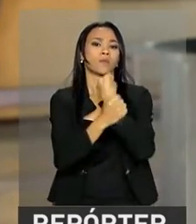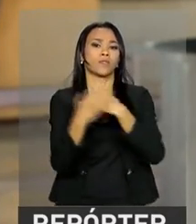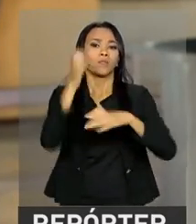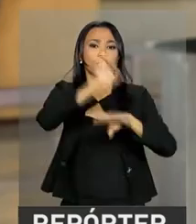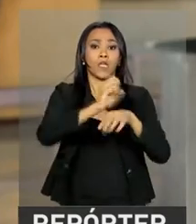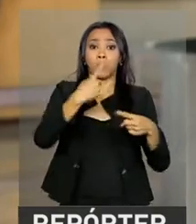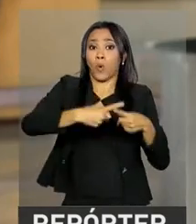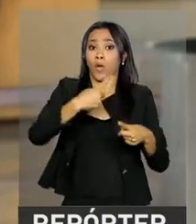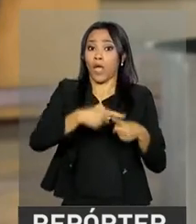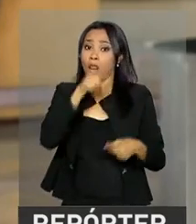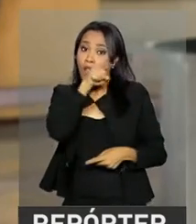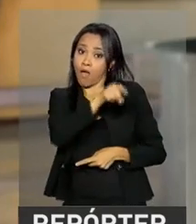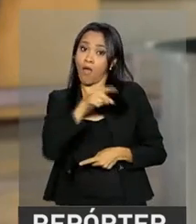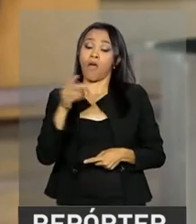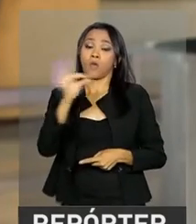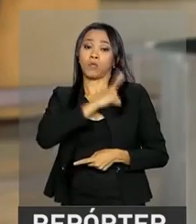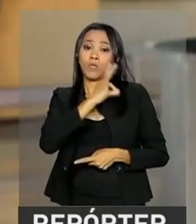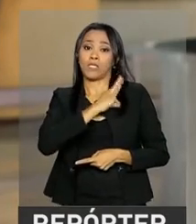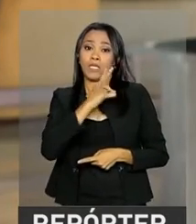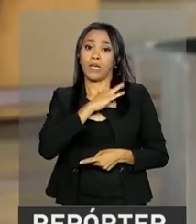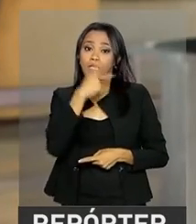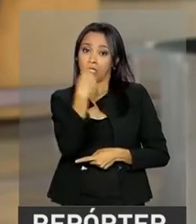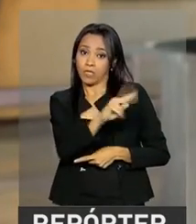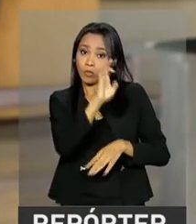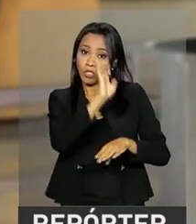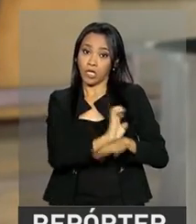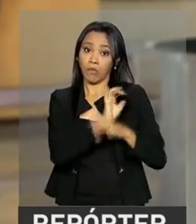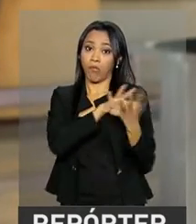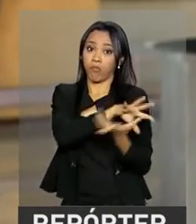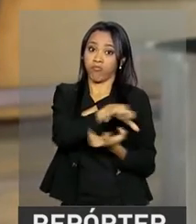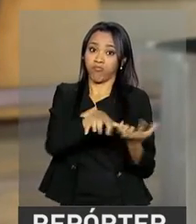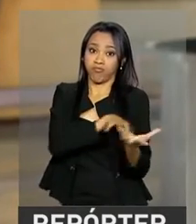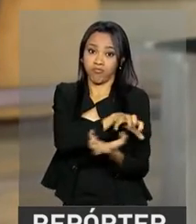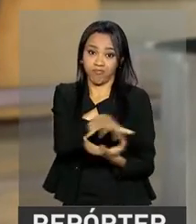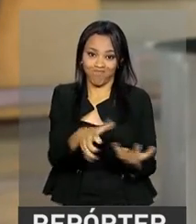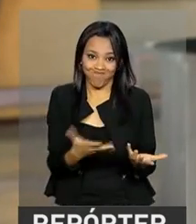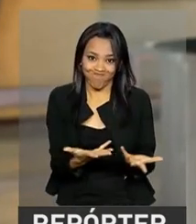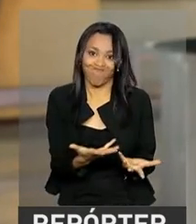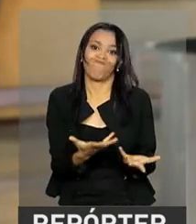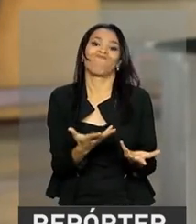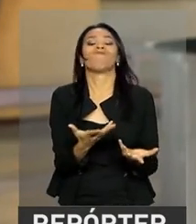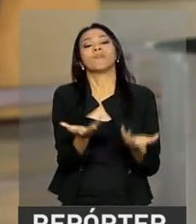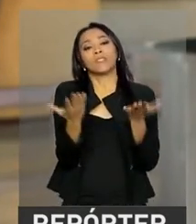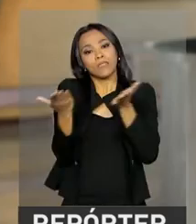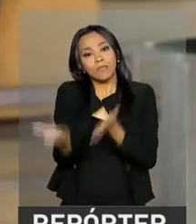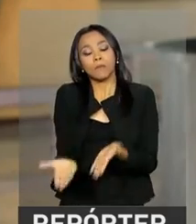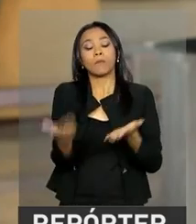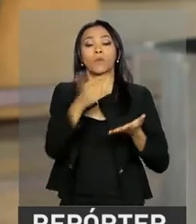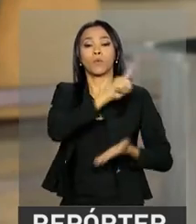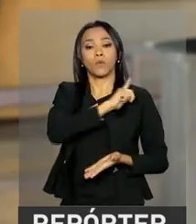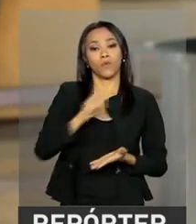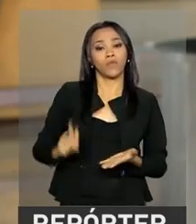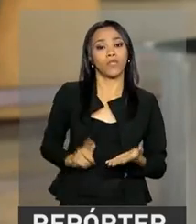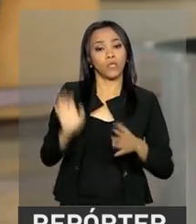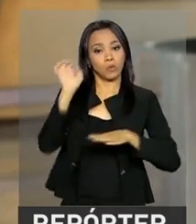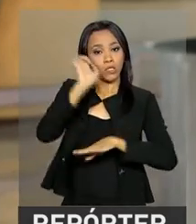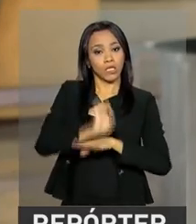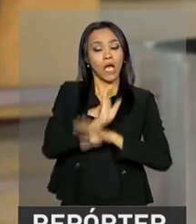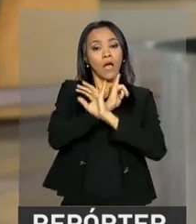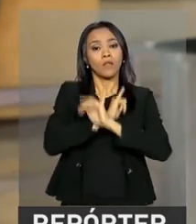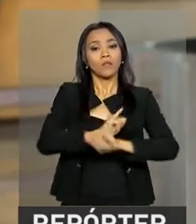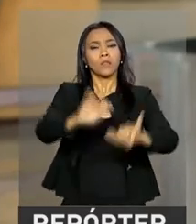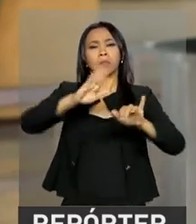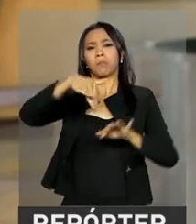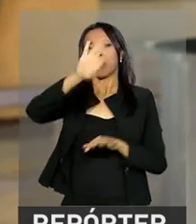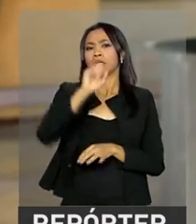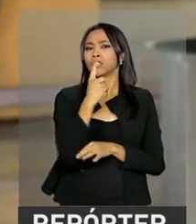iniciaram uma greve no fim de semana o governo estadual anunciou que mais de mil